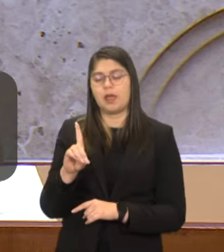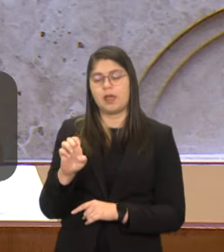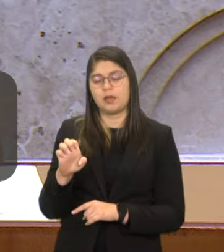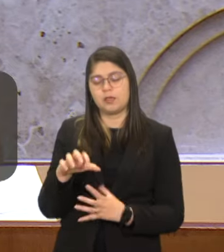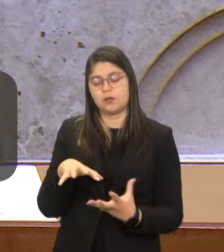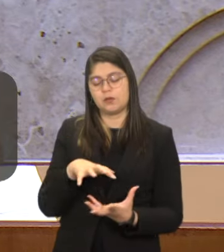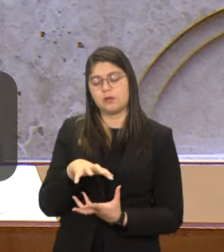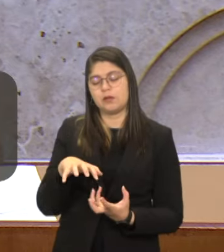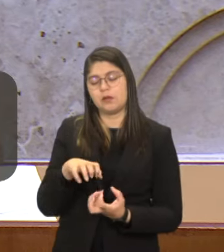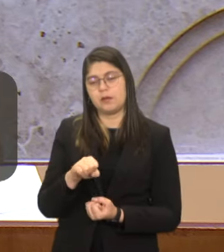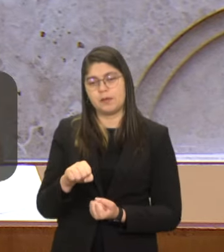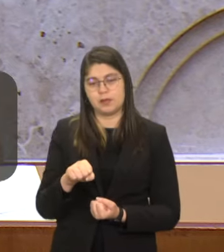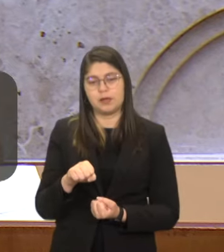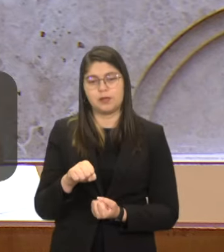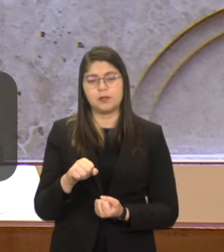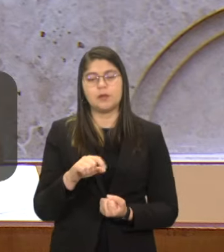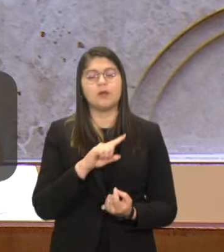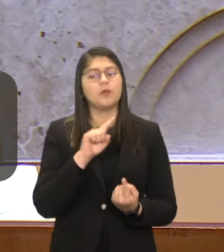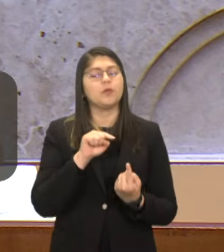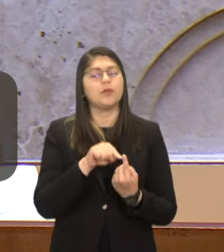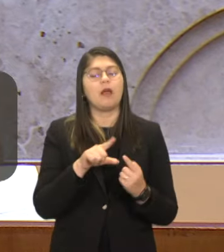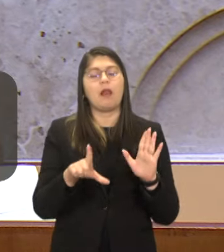sustentabilidade, tendo por objeto a Lei